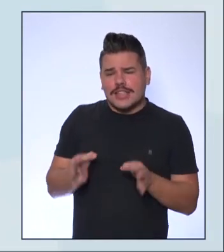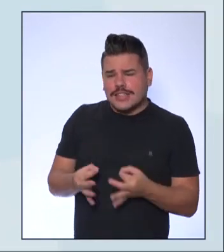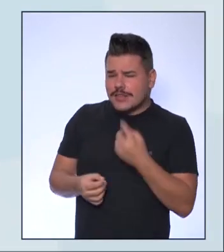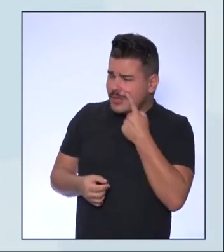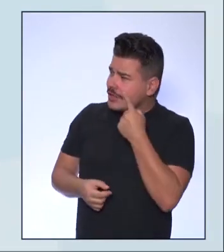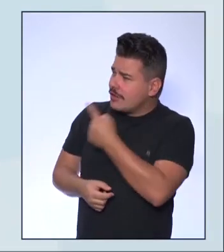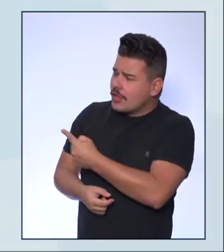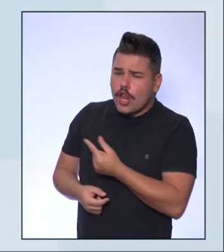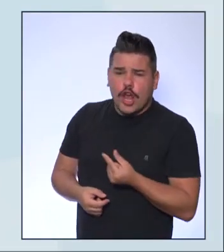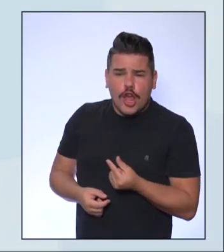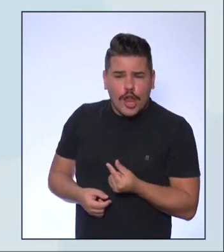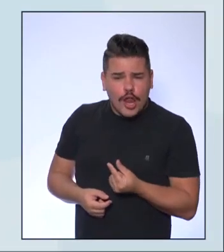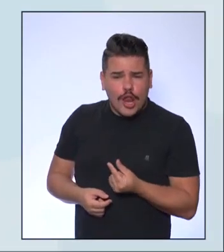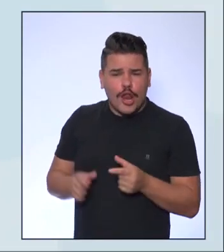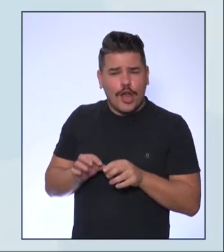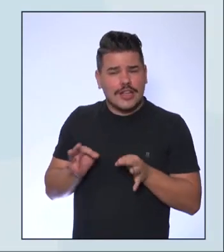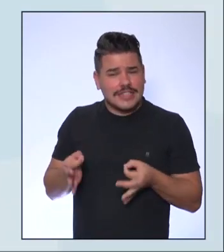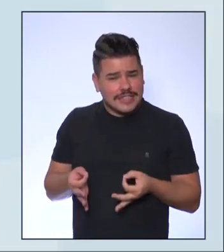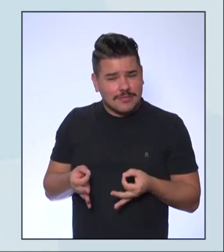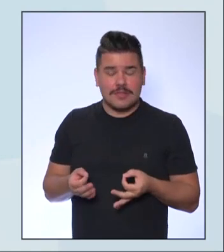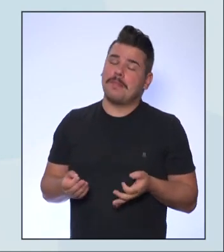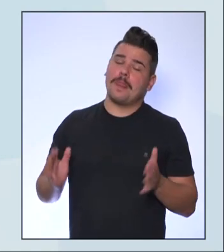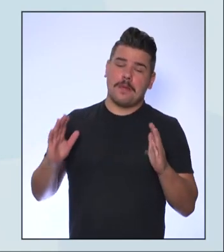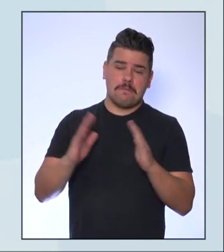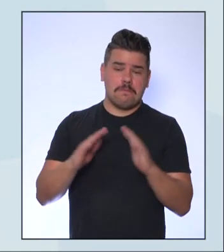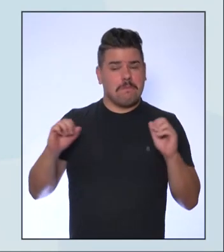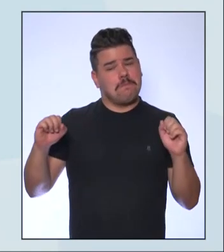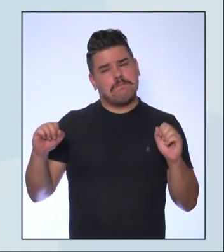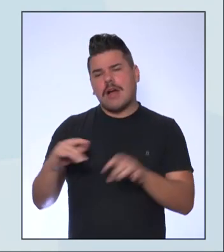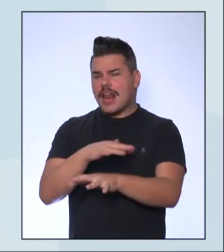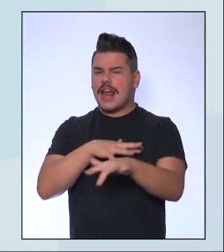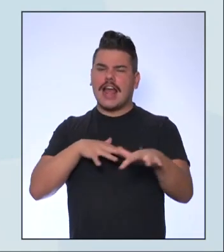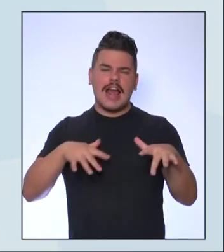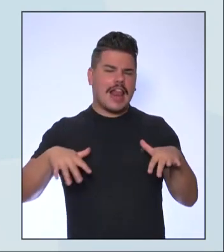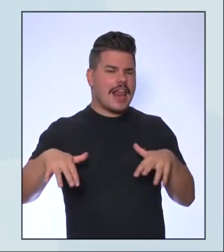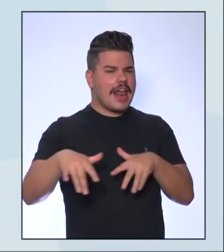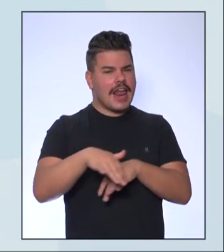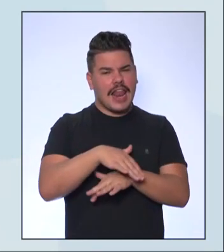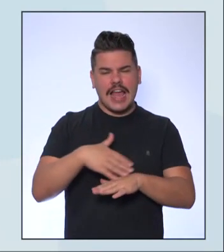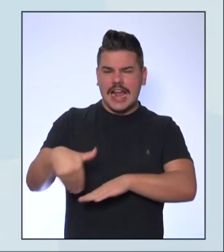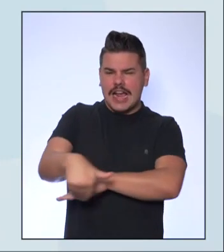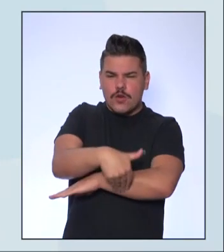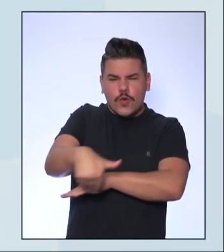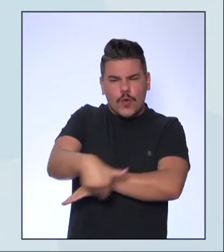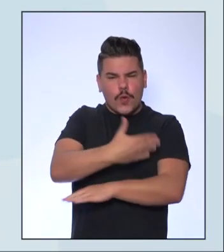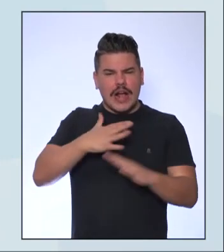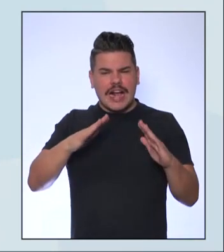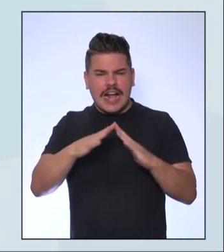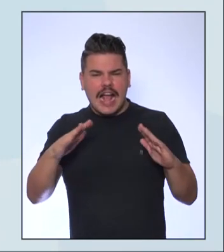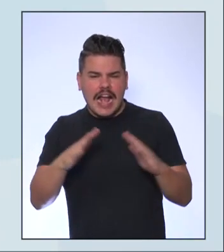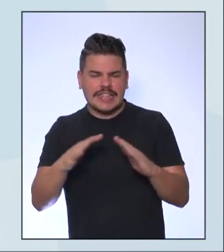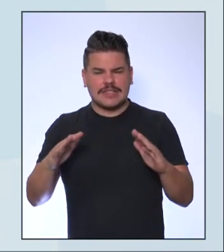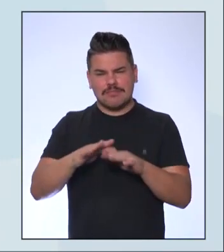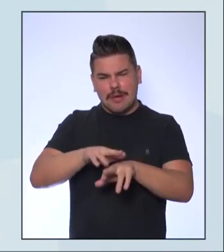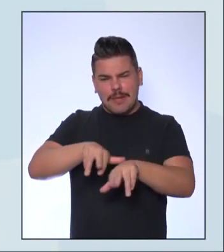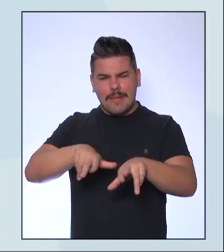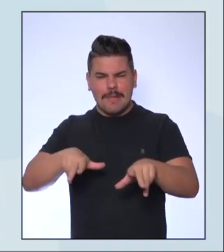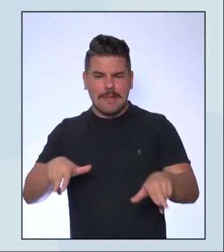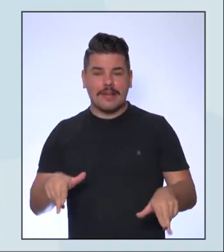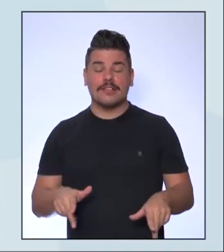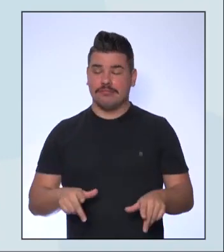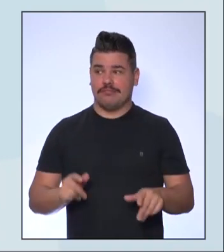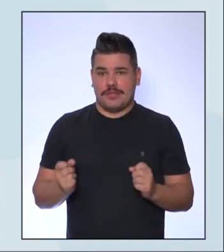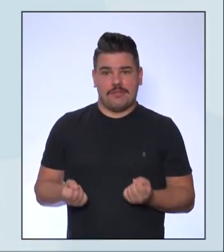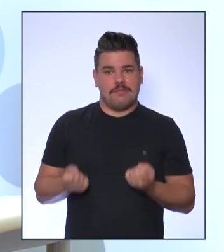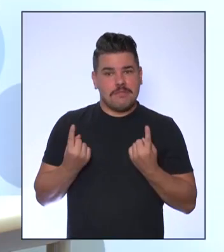poucas casas para uma cidade desse tamanho, cheio de casas, cheio de moradias, muitas ruas.